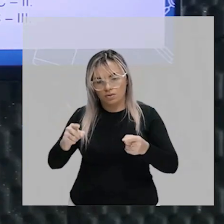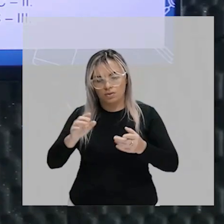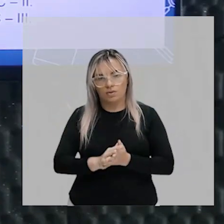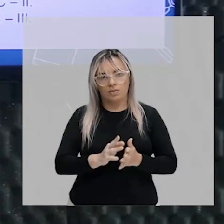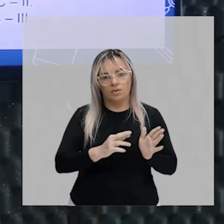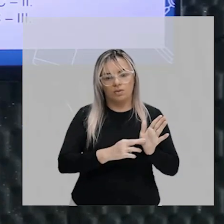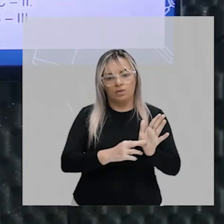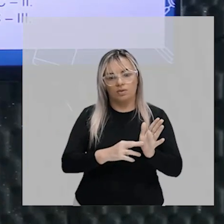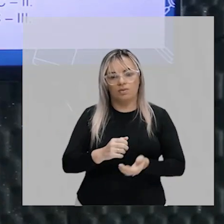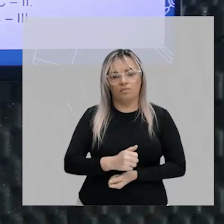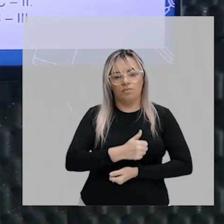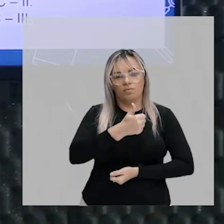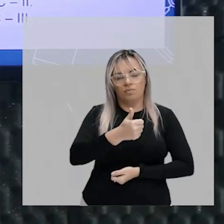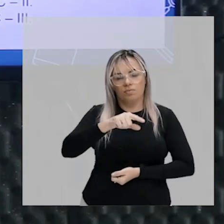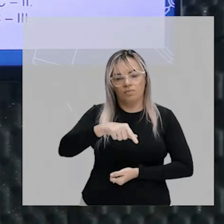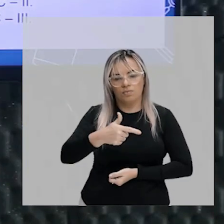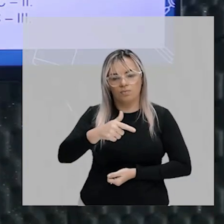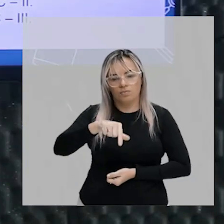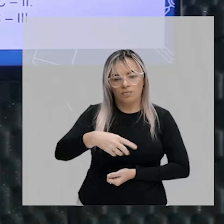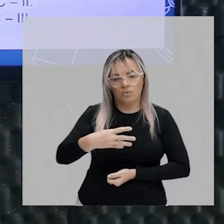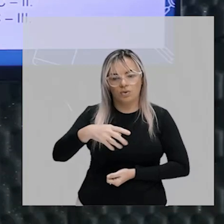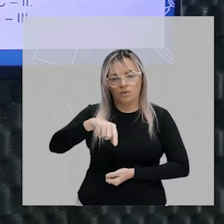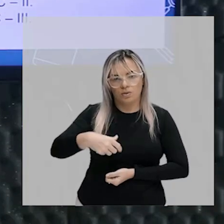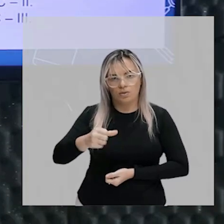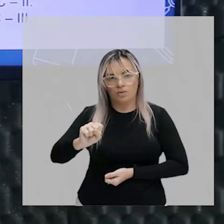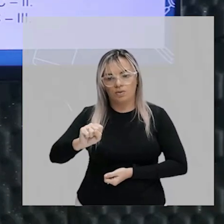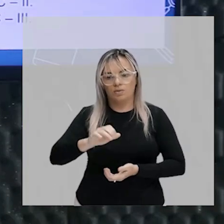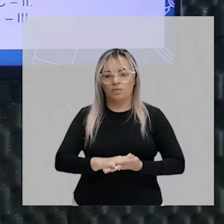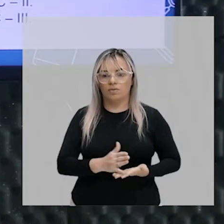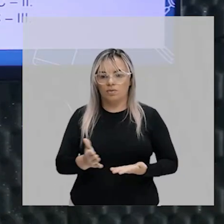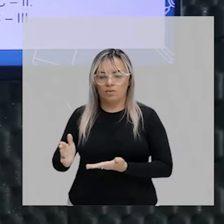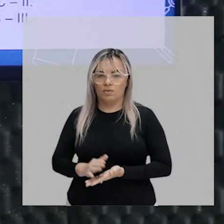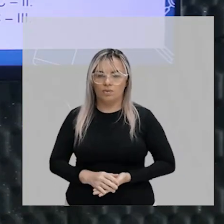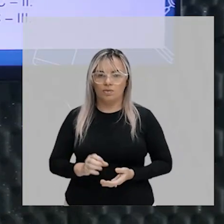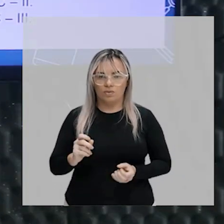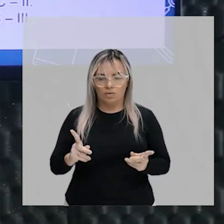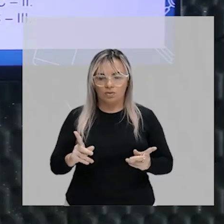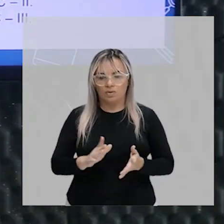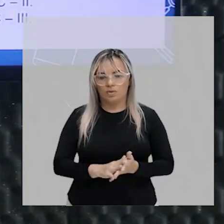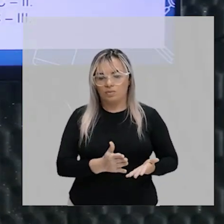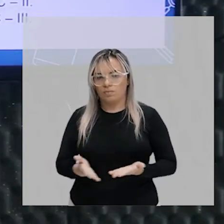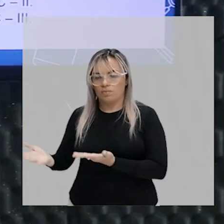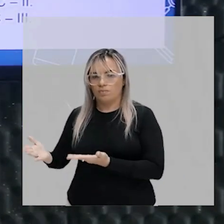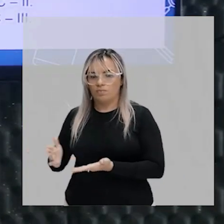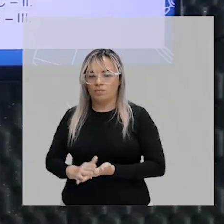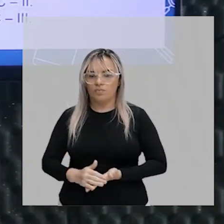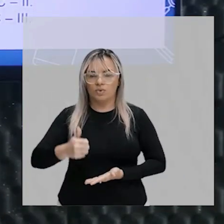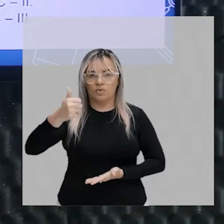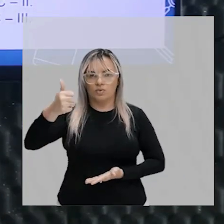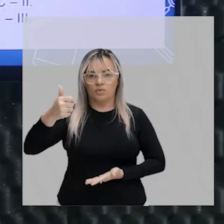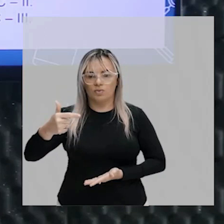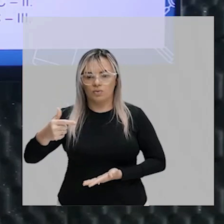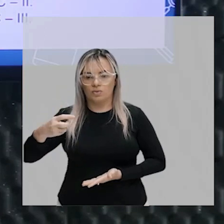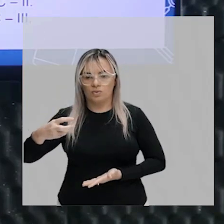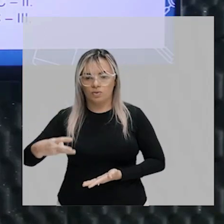representado pelos elementos um dois quatro e oito tá bom lá nas sentenças